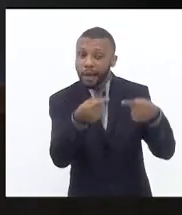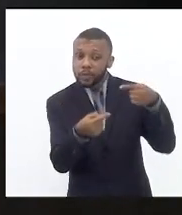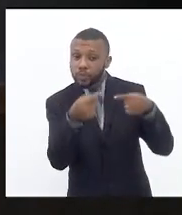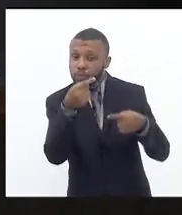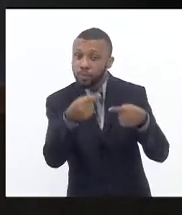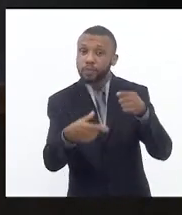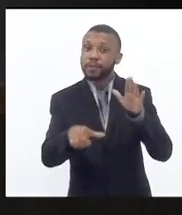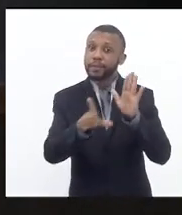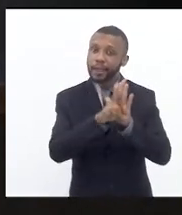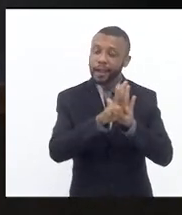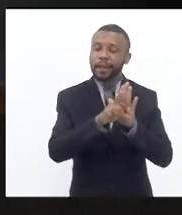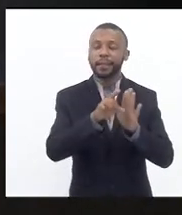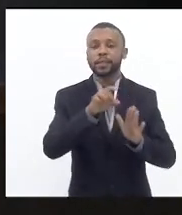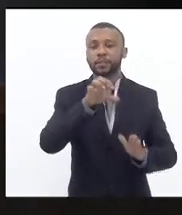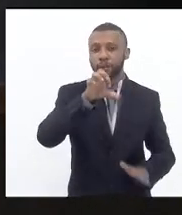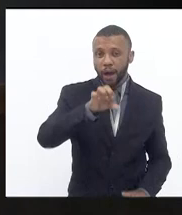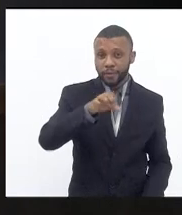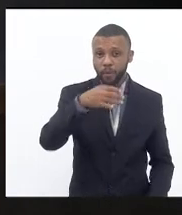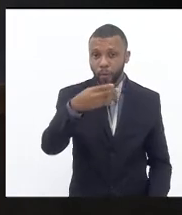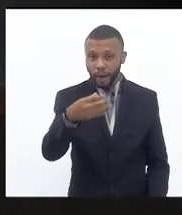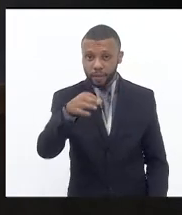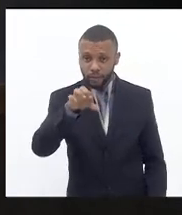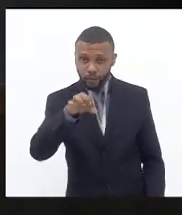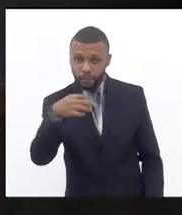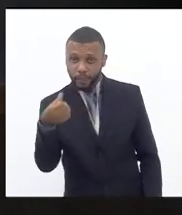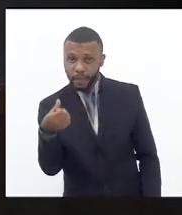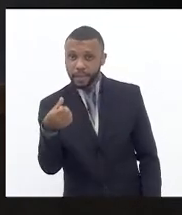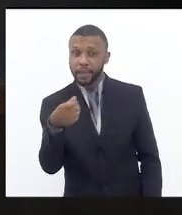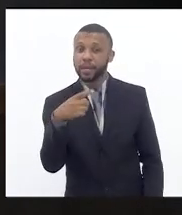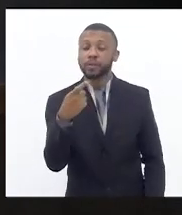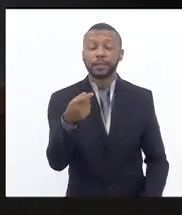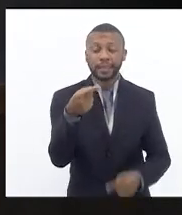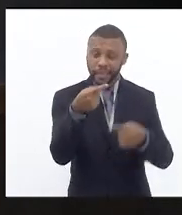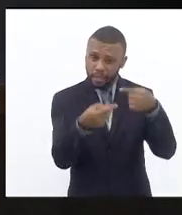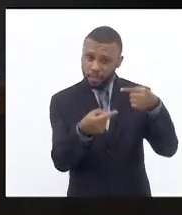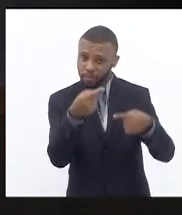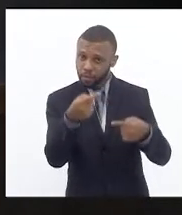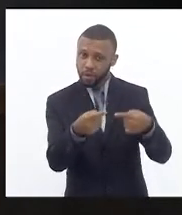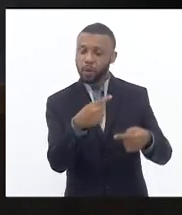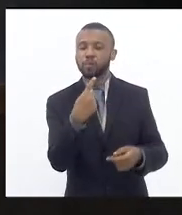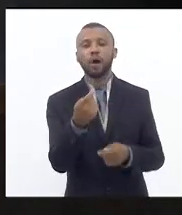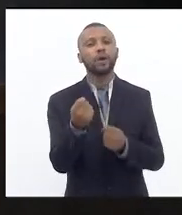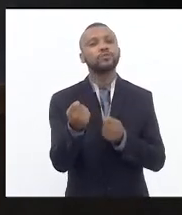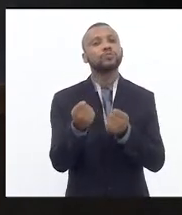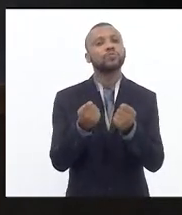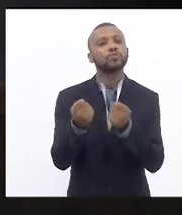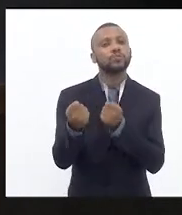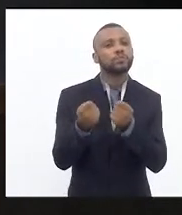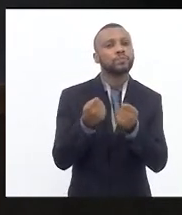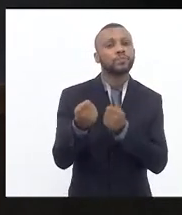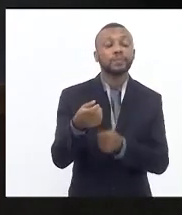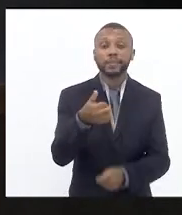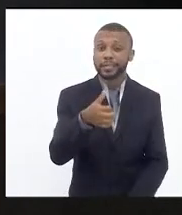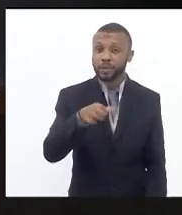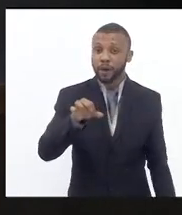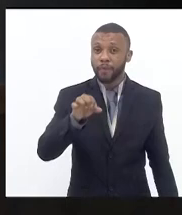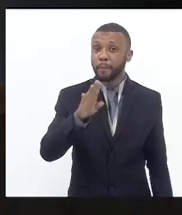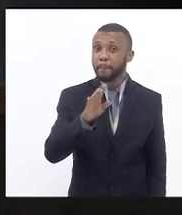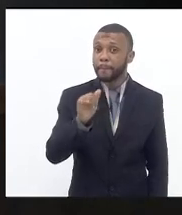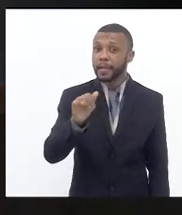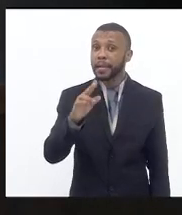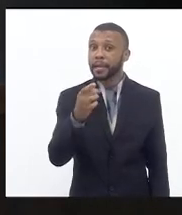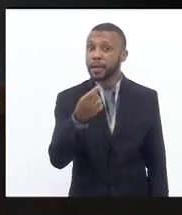da 9496 nós economizamos nessa discussão 19 bilhões para o